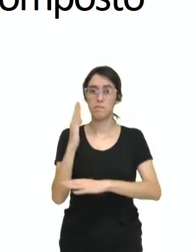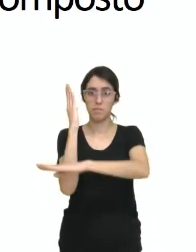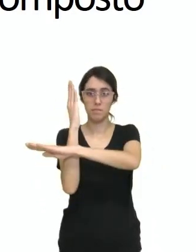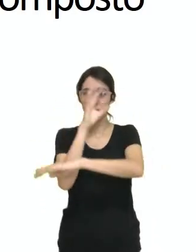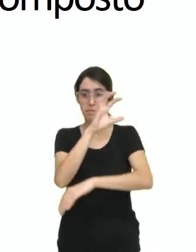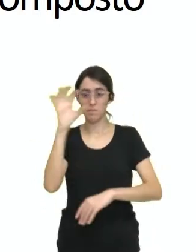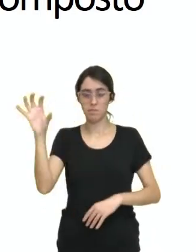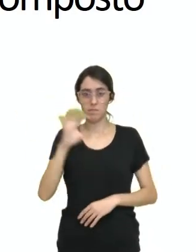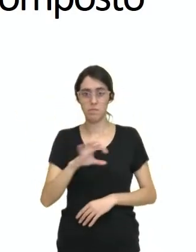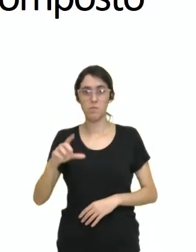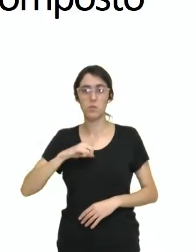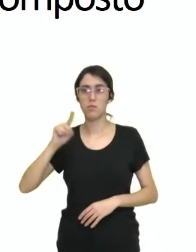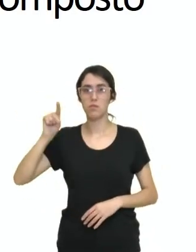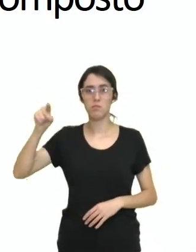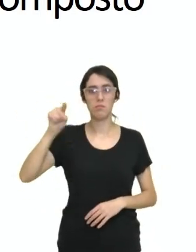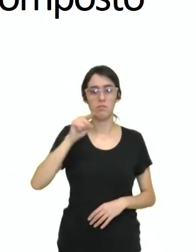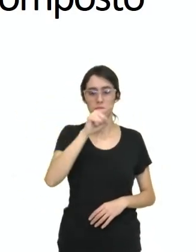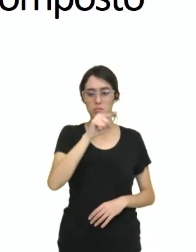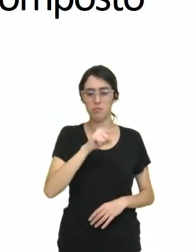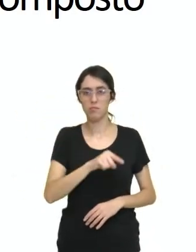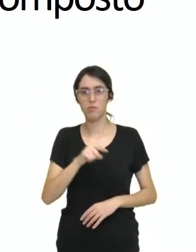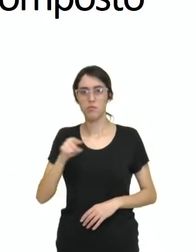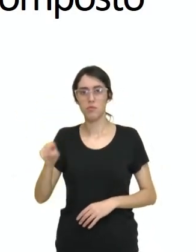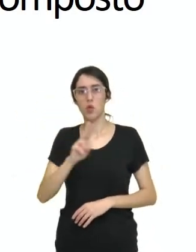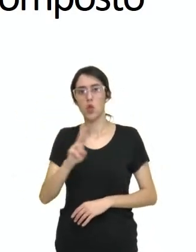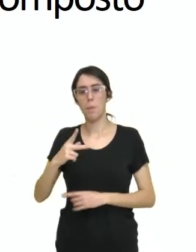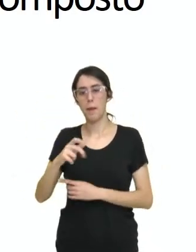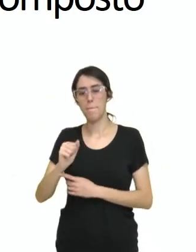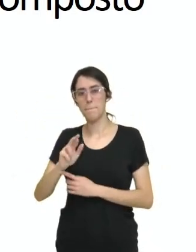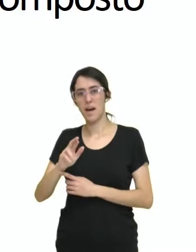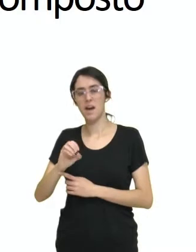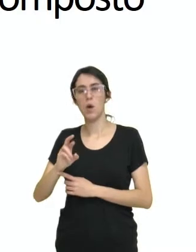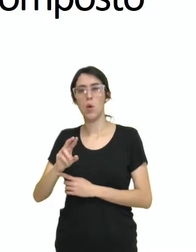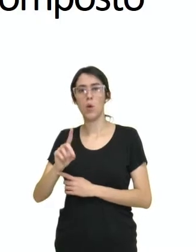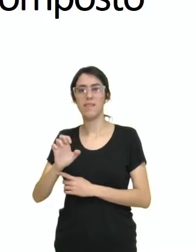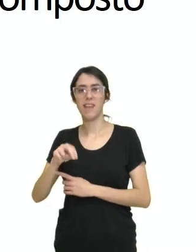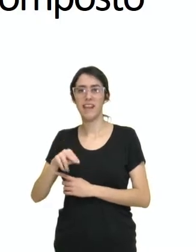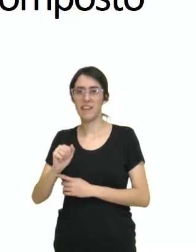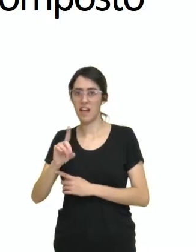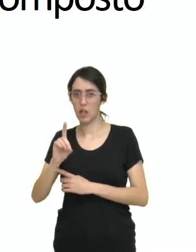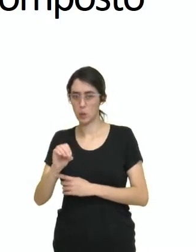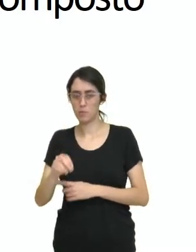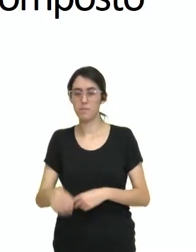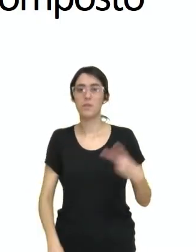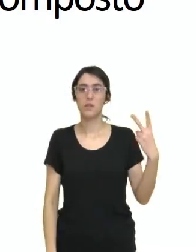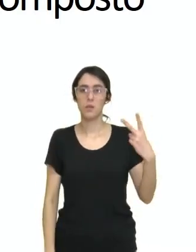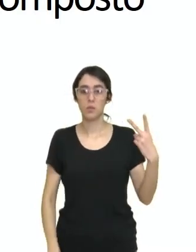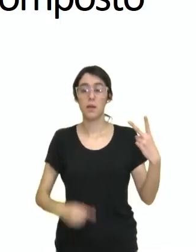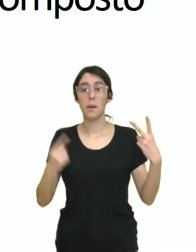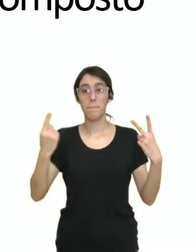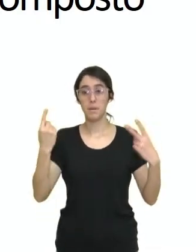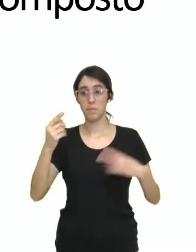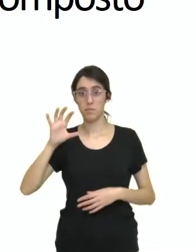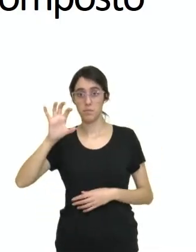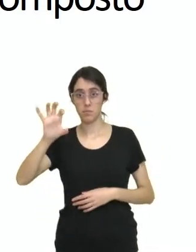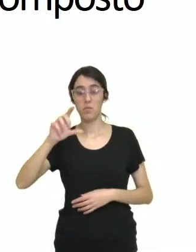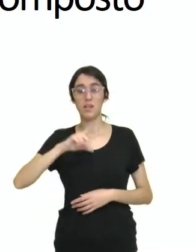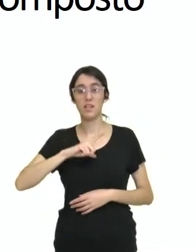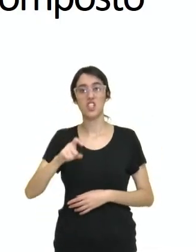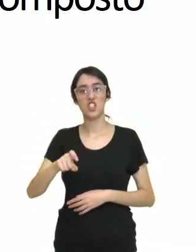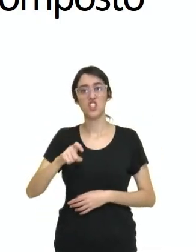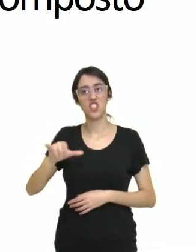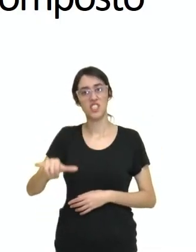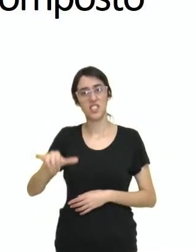são conhecidos como par ordenado. 2. No primeiro quadrante, o par ordenado XY